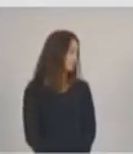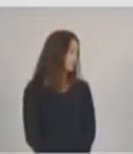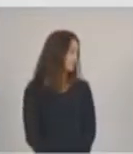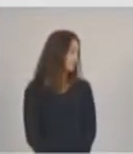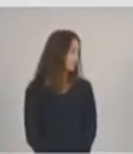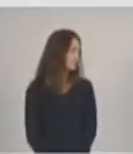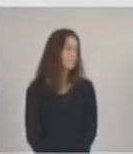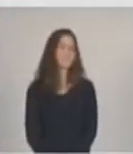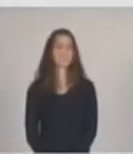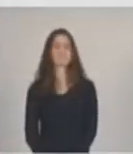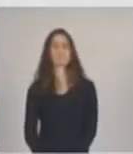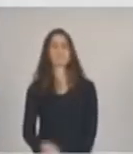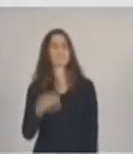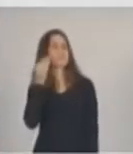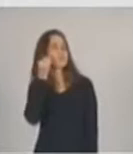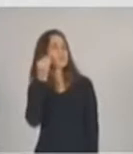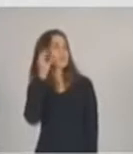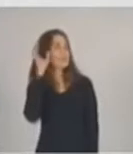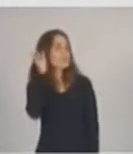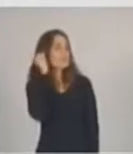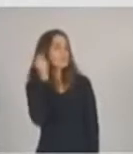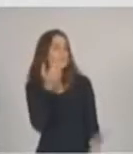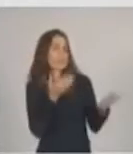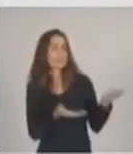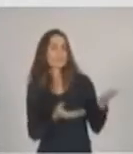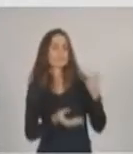Tô tentando te ouvir.